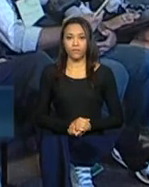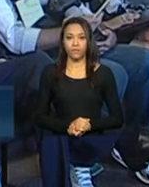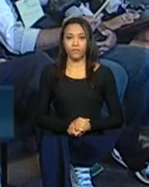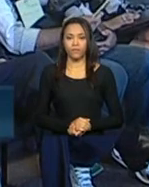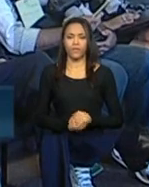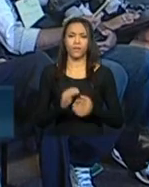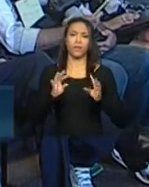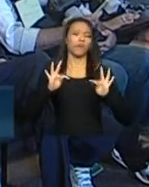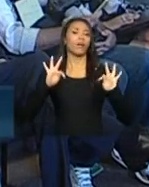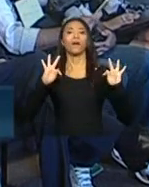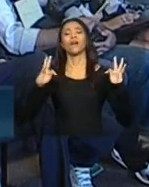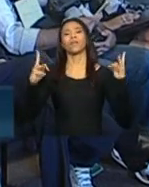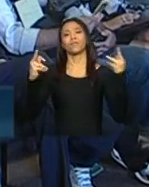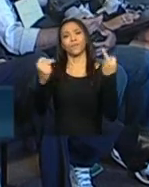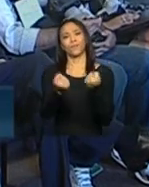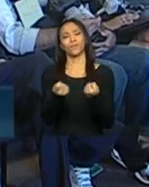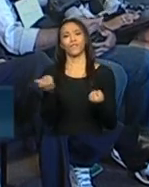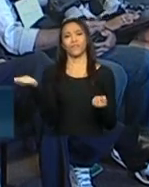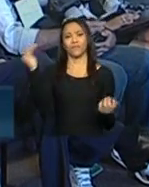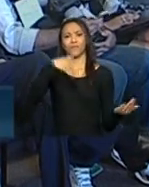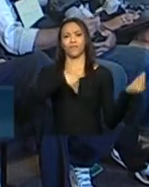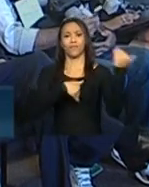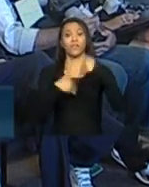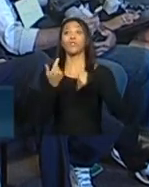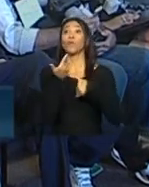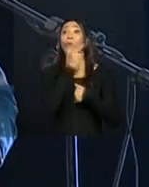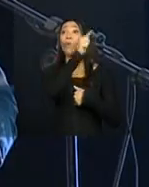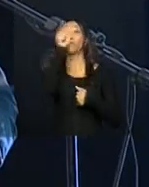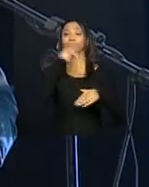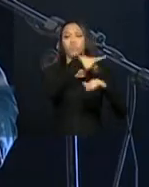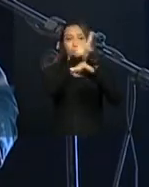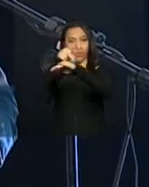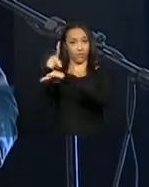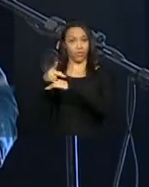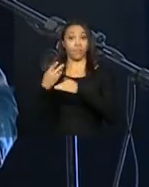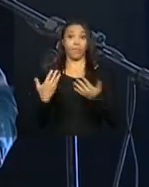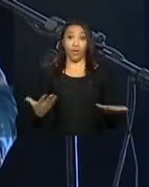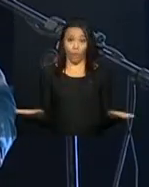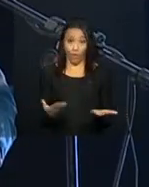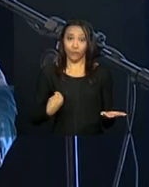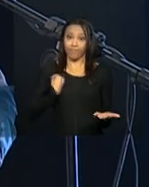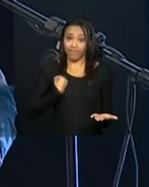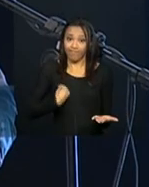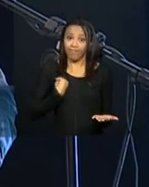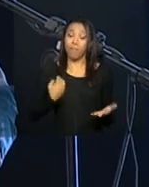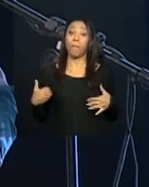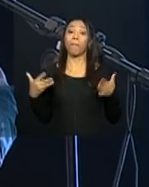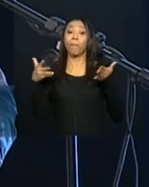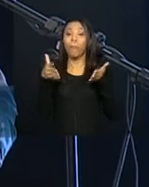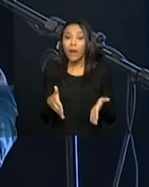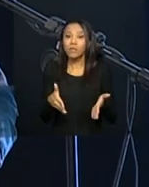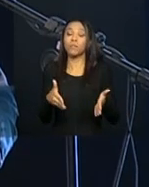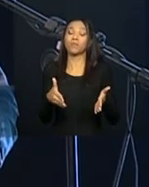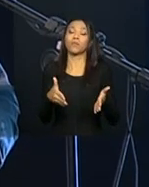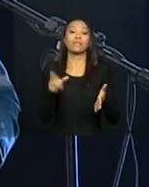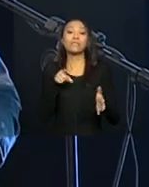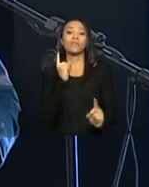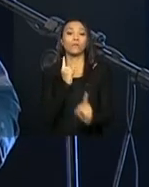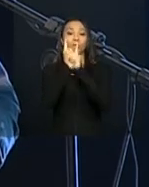a todos os que vieram de outros países para estar hoje aqui participando deste evento e